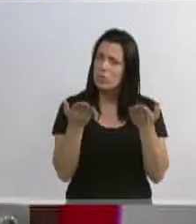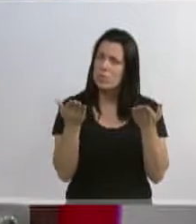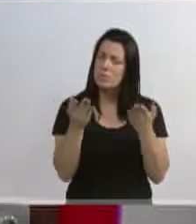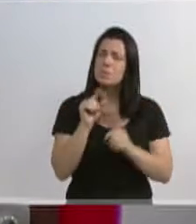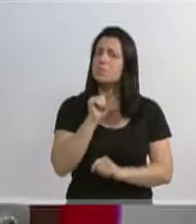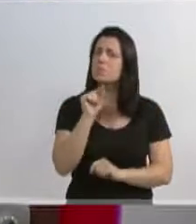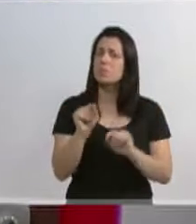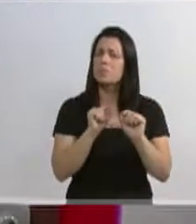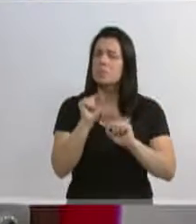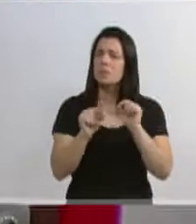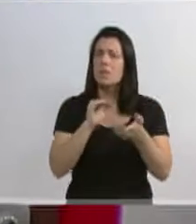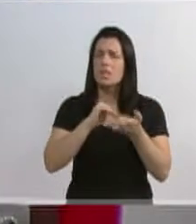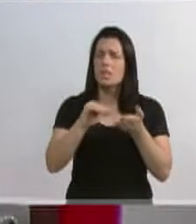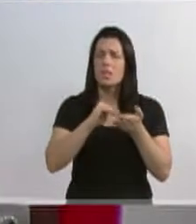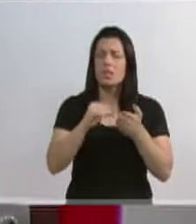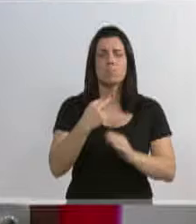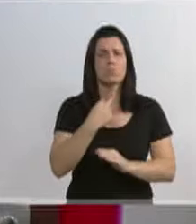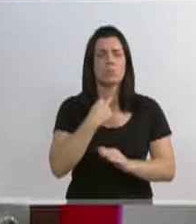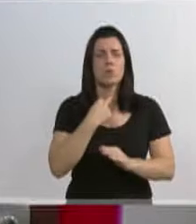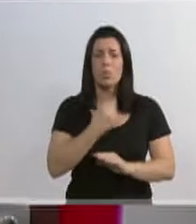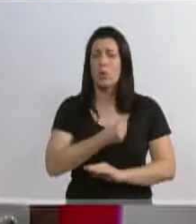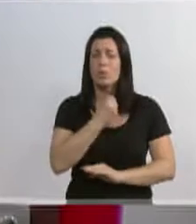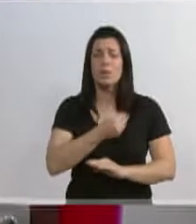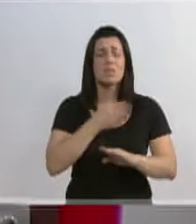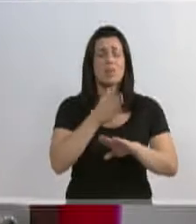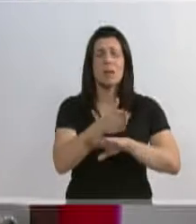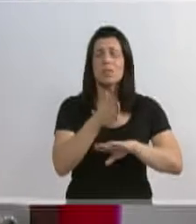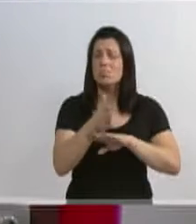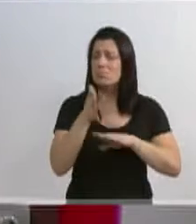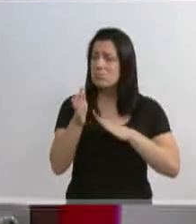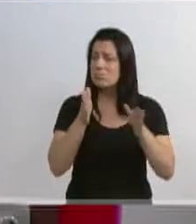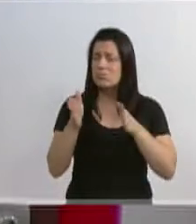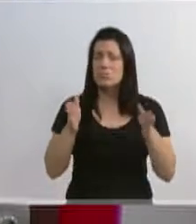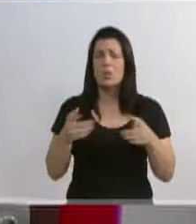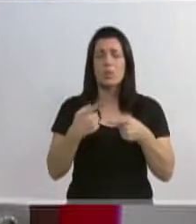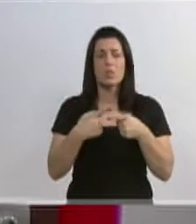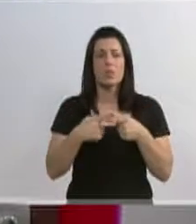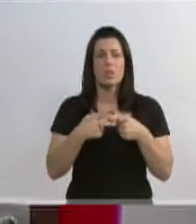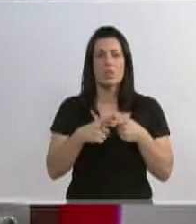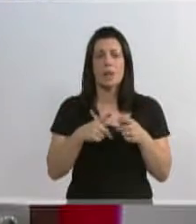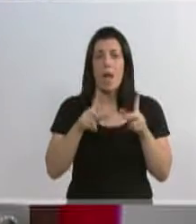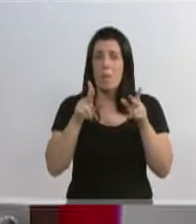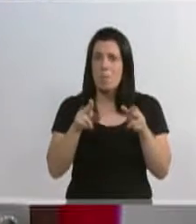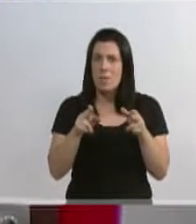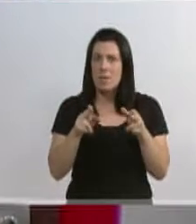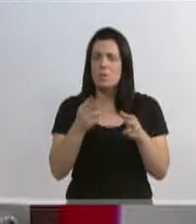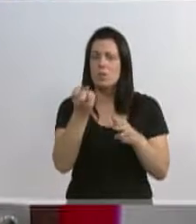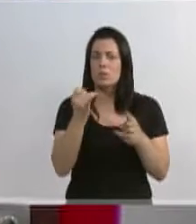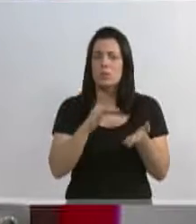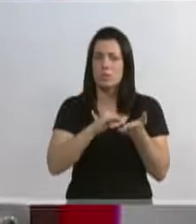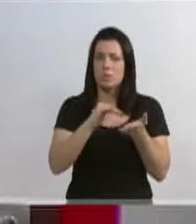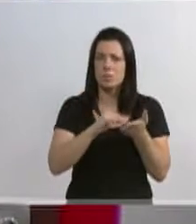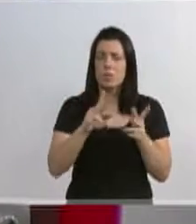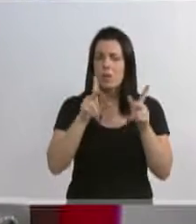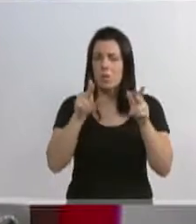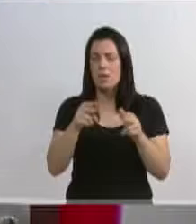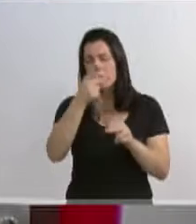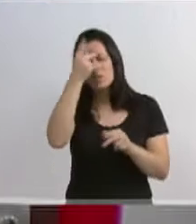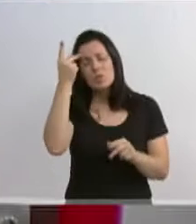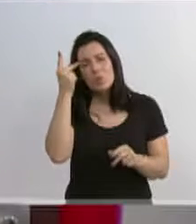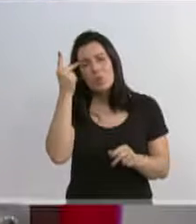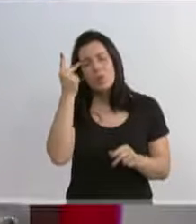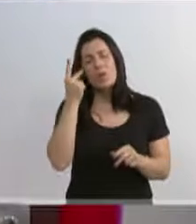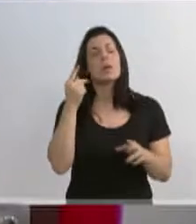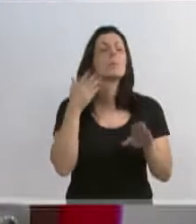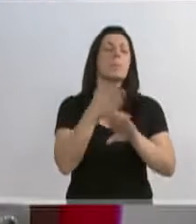as secretarias às vezes não podem estar presentes, e nós temos o mesmo número de secretarias para com o número de pessoas que